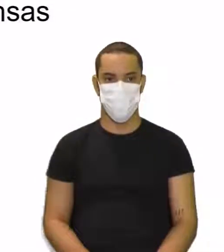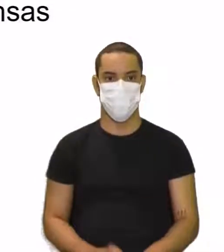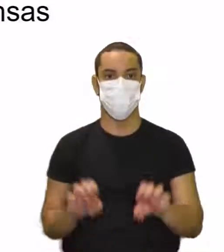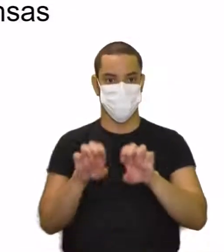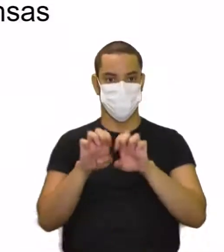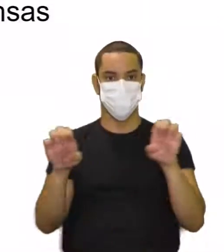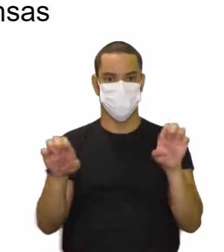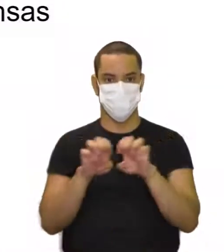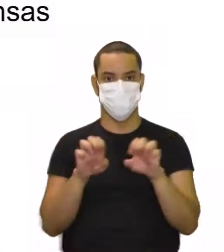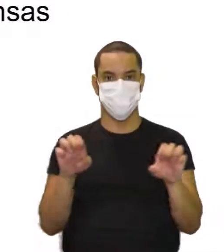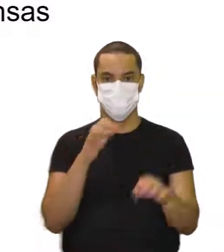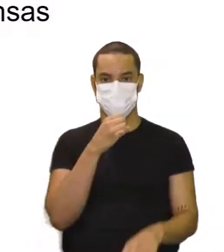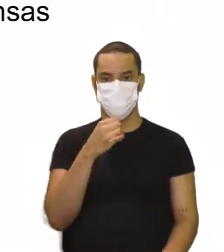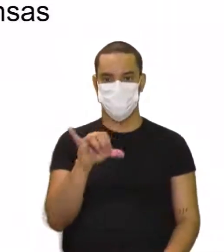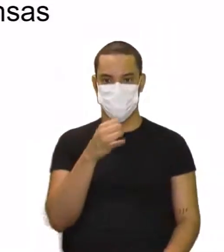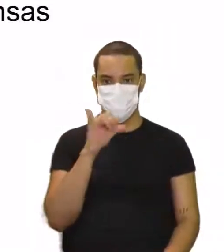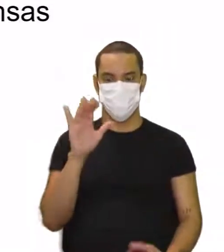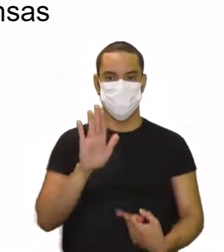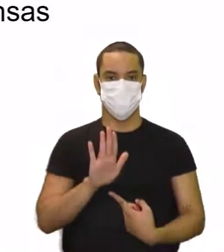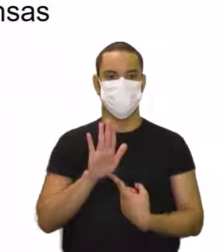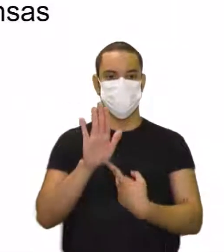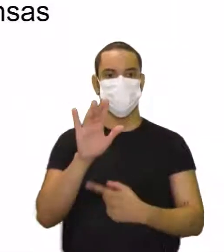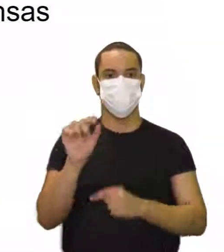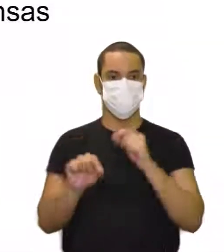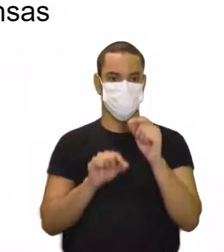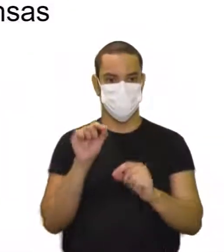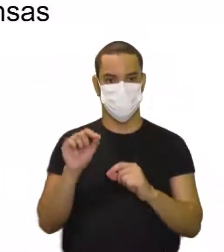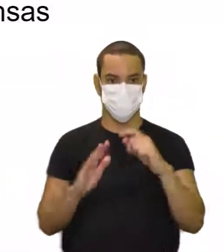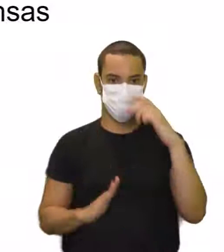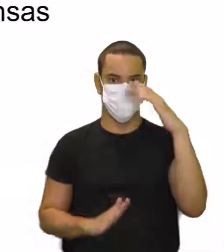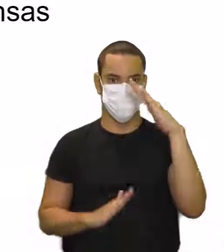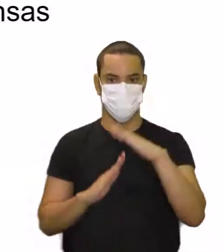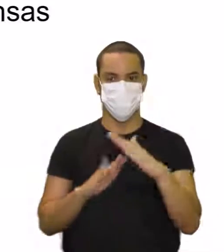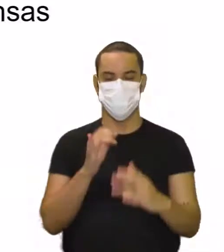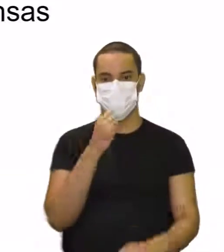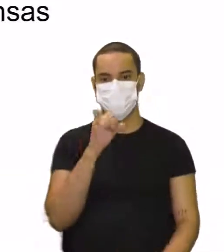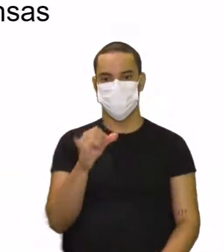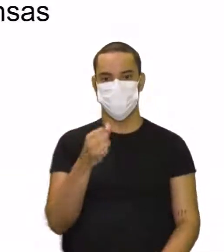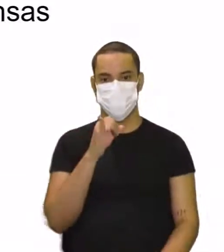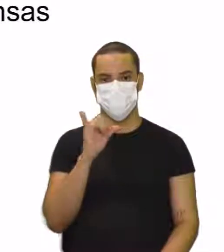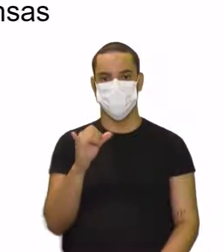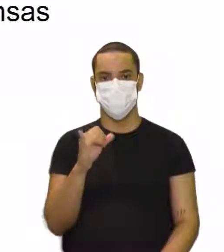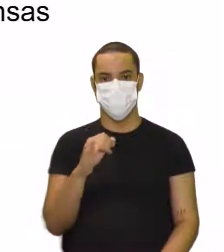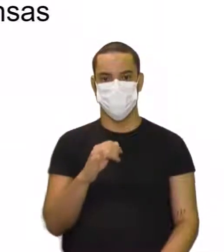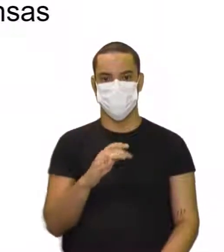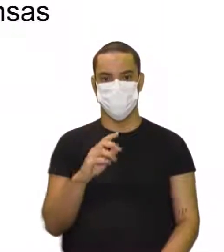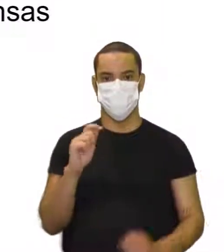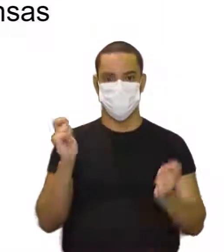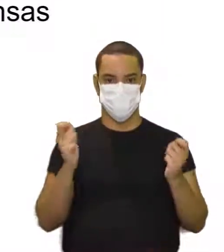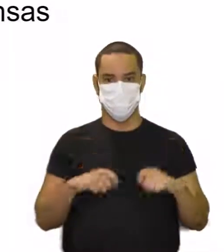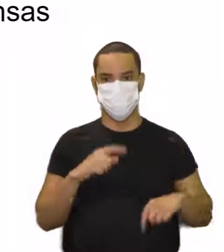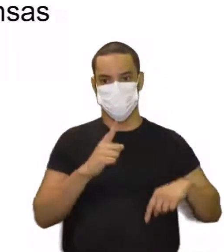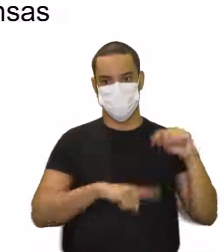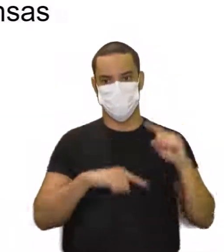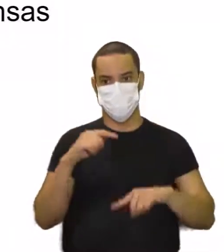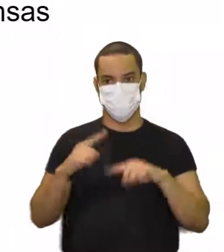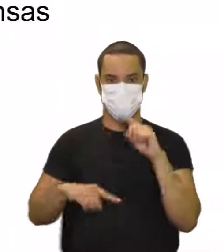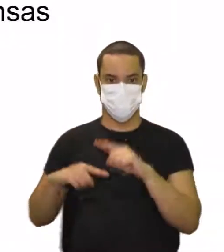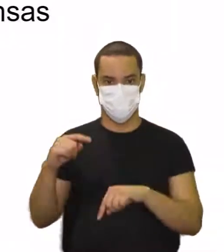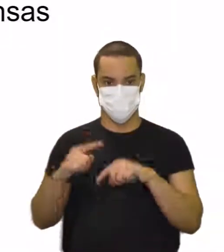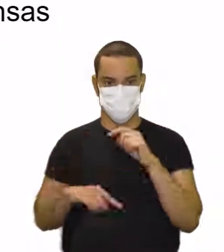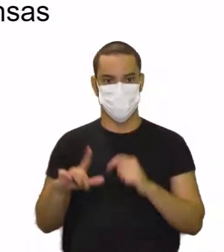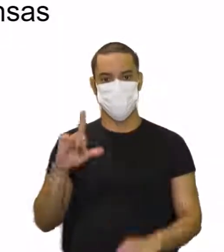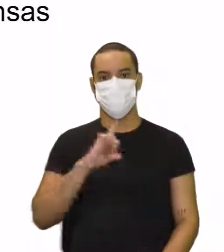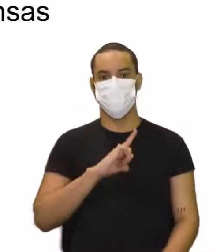A equação da energia relativística mostra que a máxima energia que um corpo pode possuir é obtida